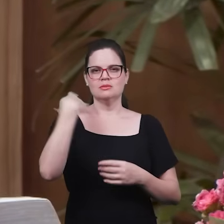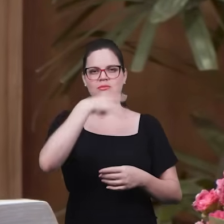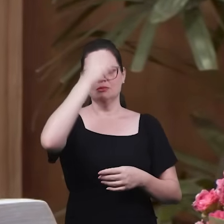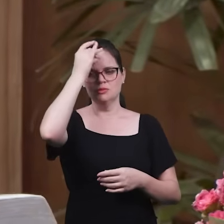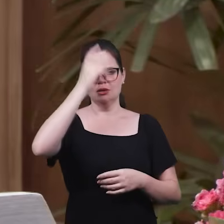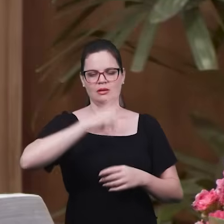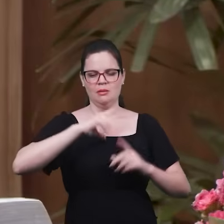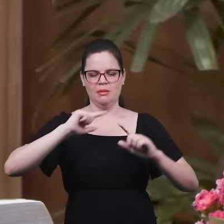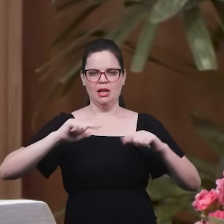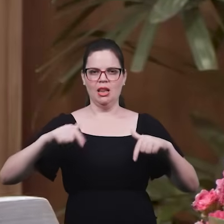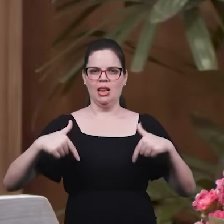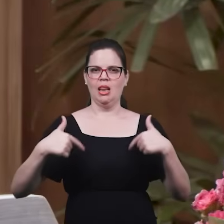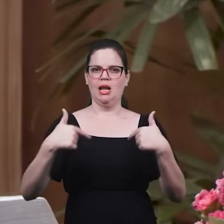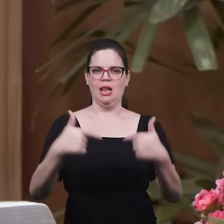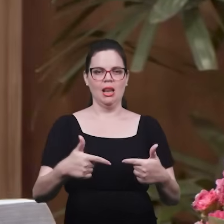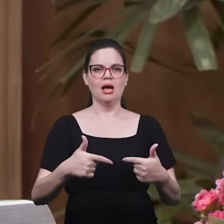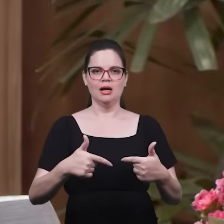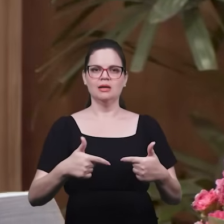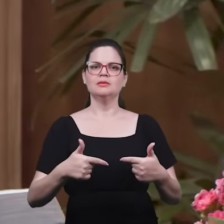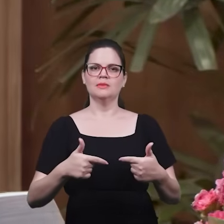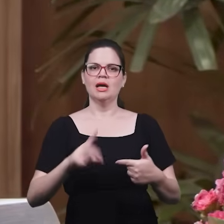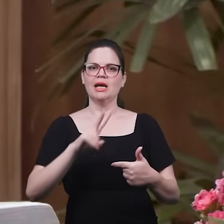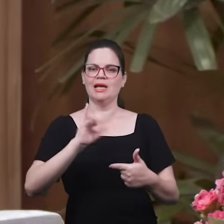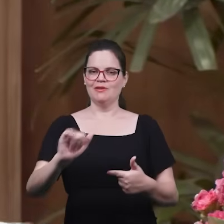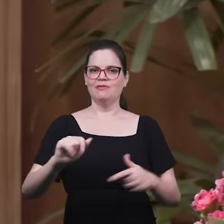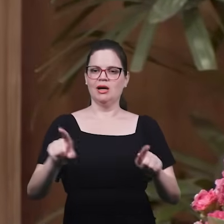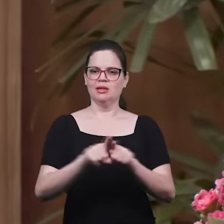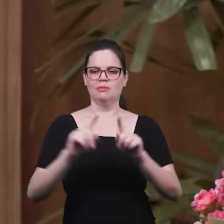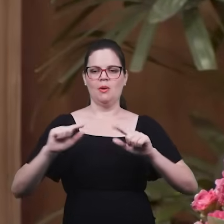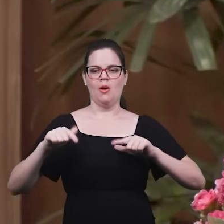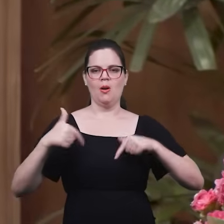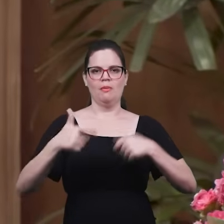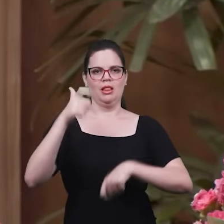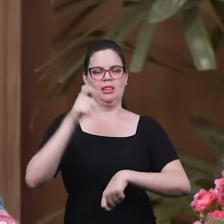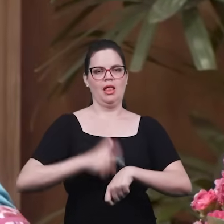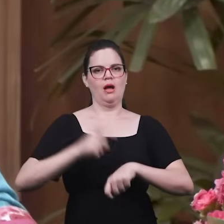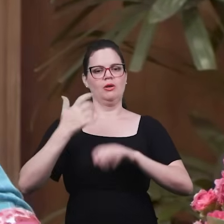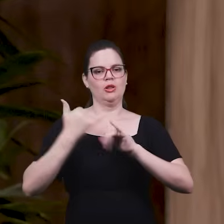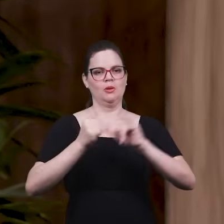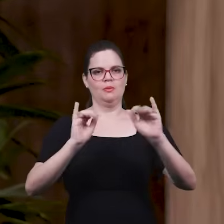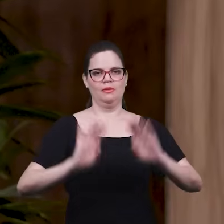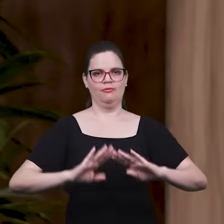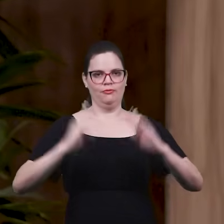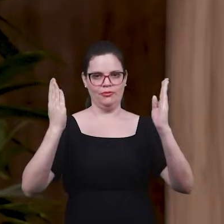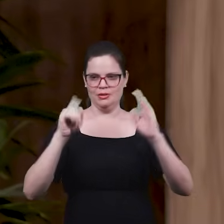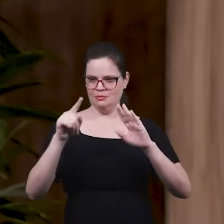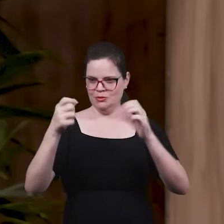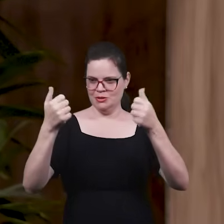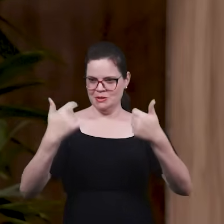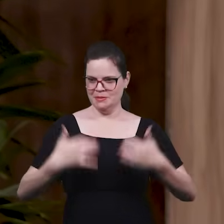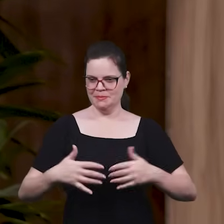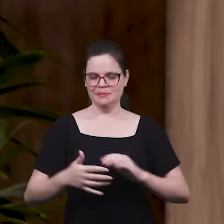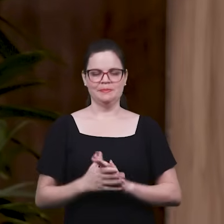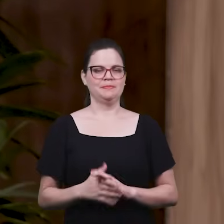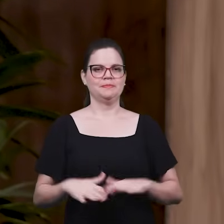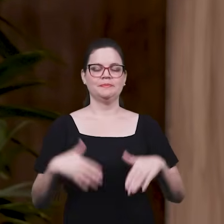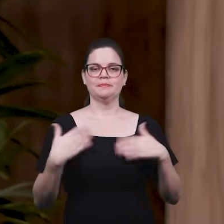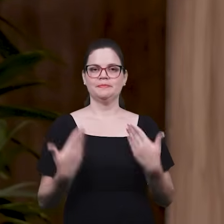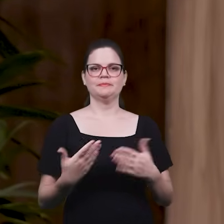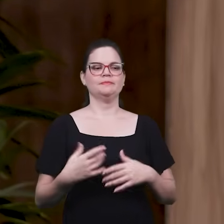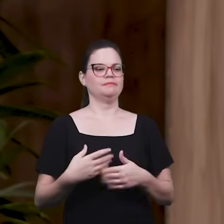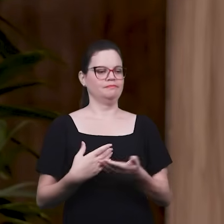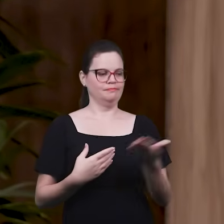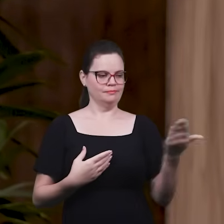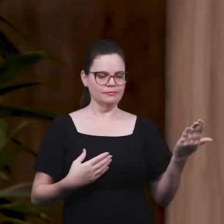tem a fazer por meio deste anúncio, Trombetas e Festas? Bom, Fernanda, Kézia, aos